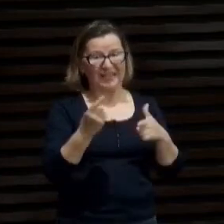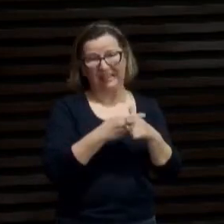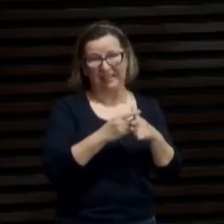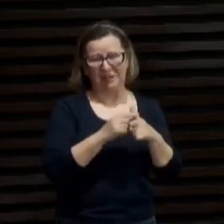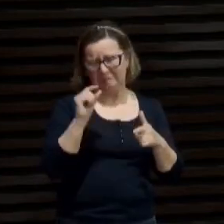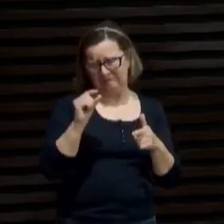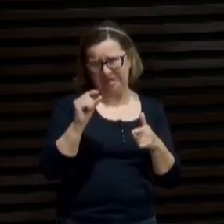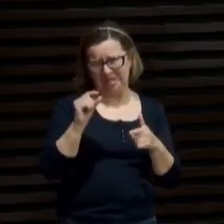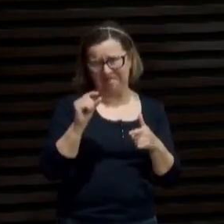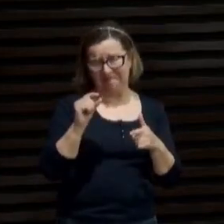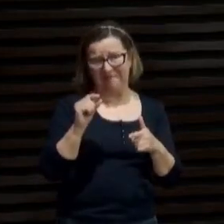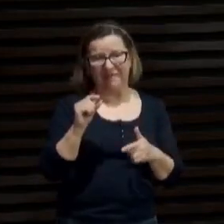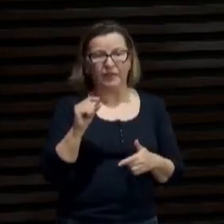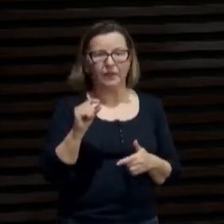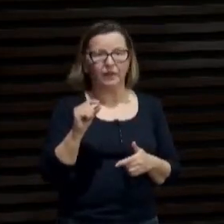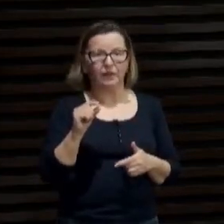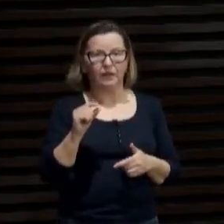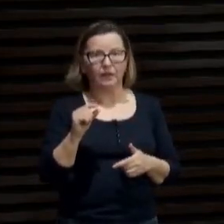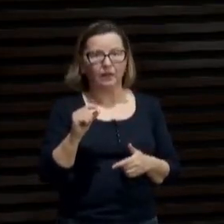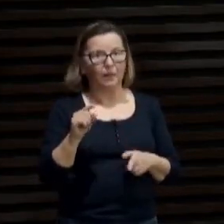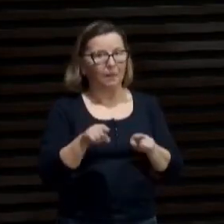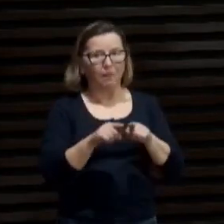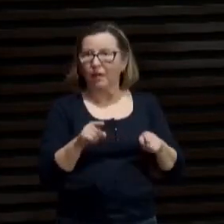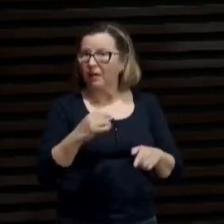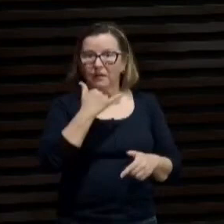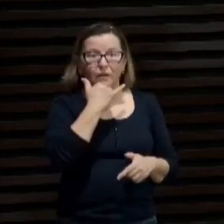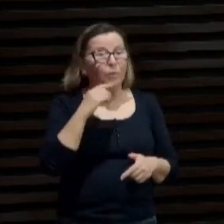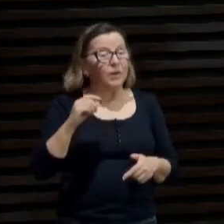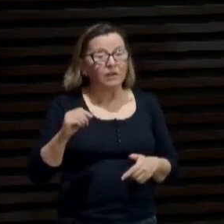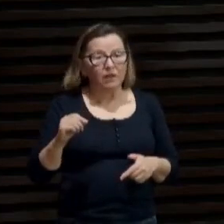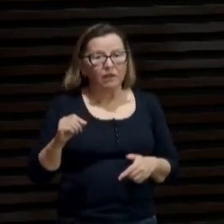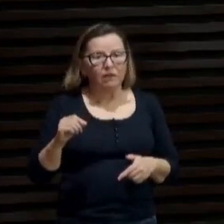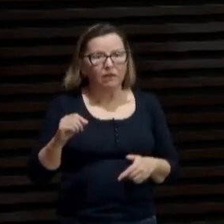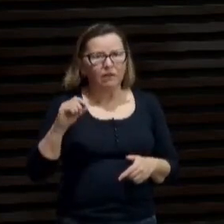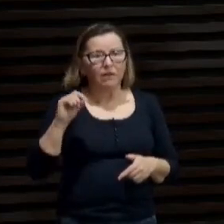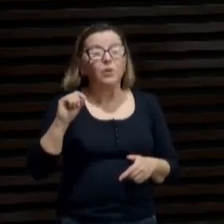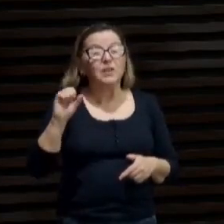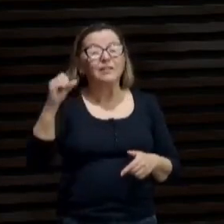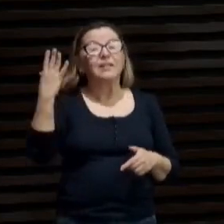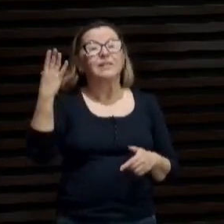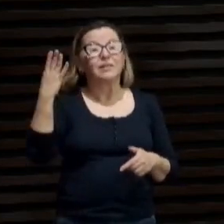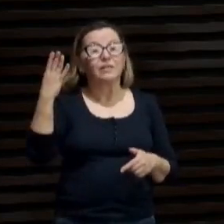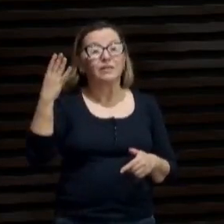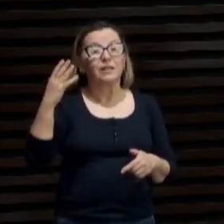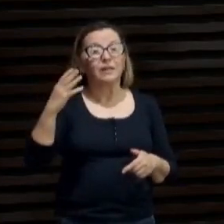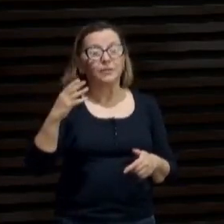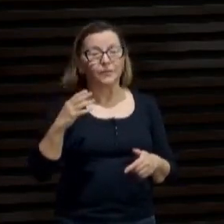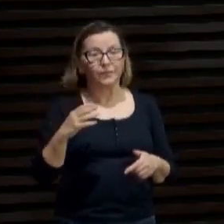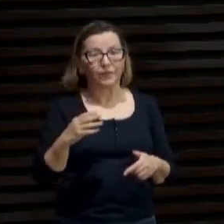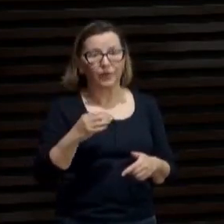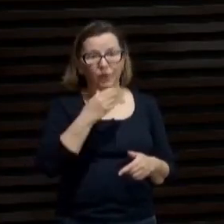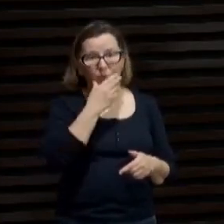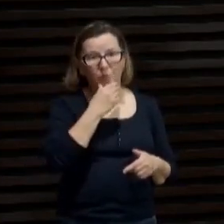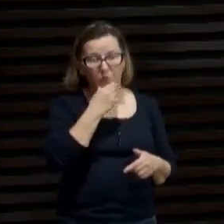3 salários mínimos. E ele não perdoou o irmão. Sabe o que aconteceu nesse cenário todo? Esse que devia